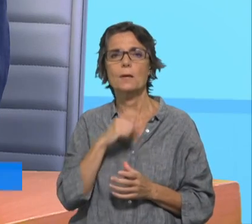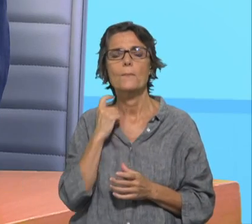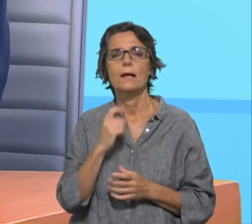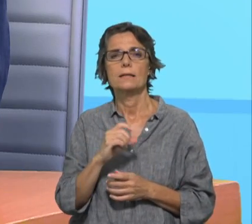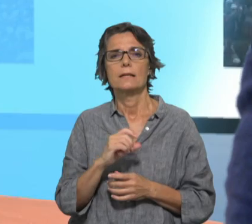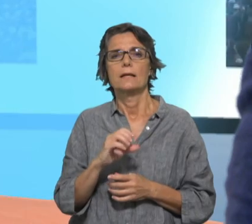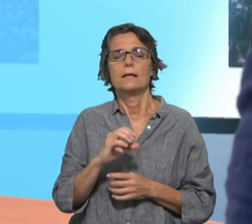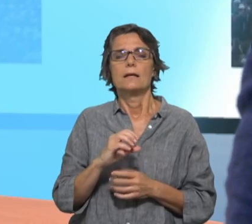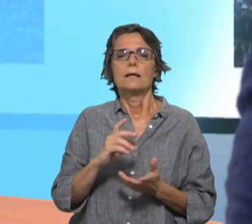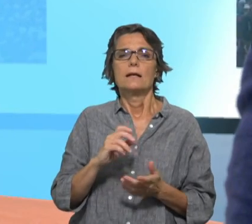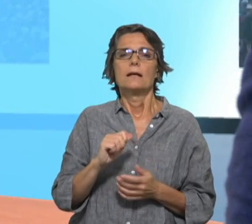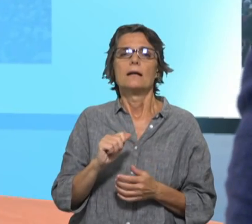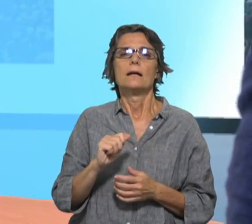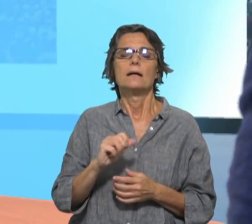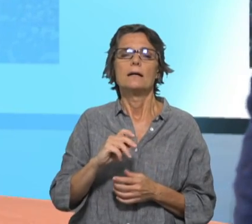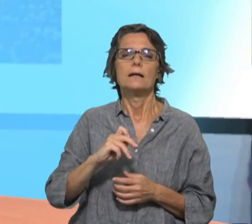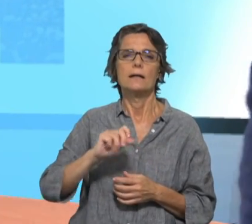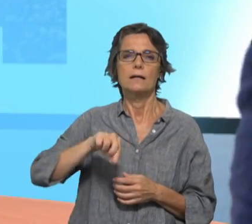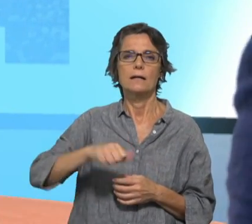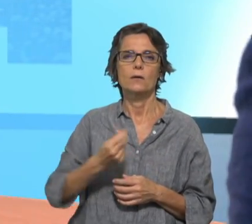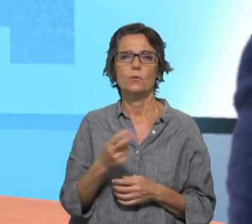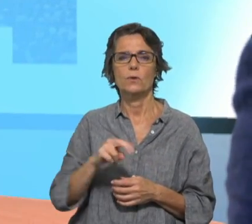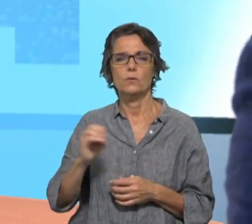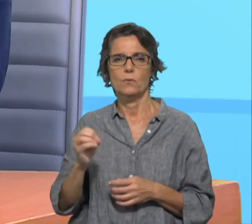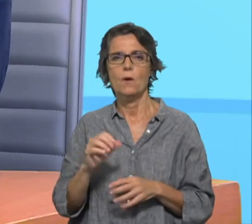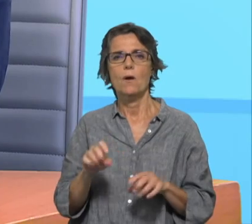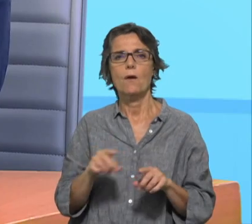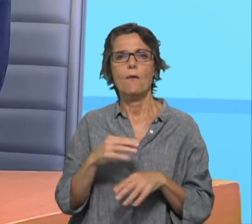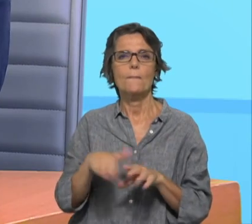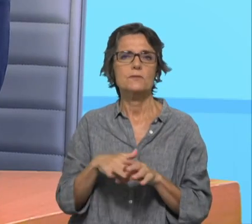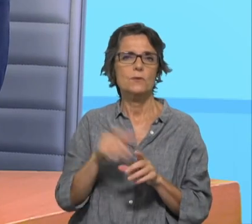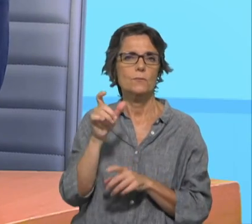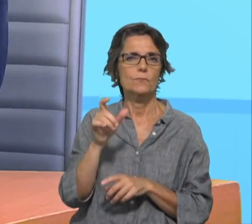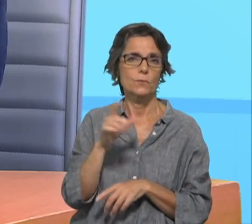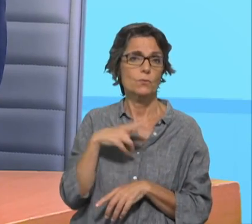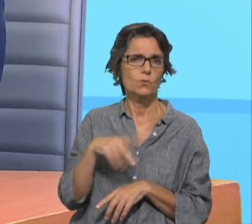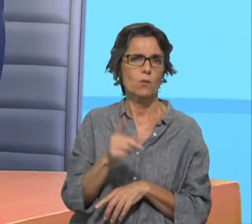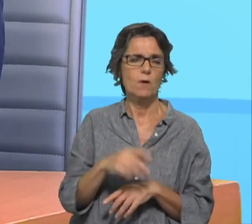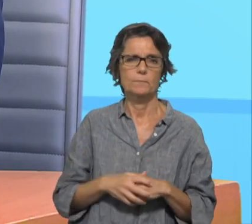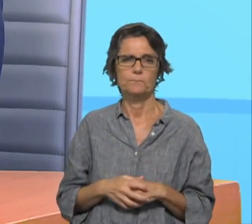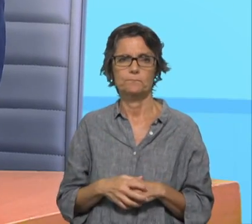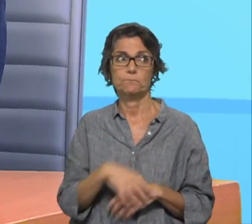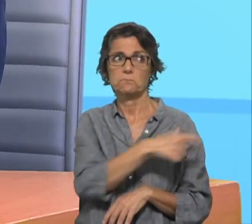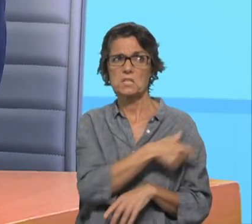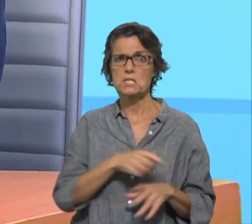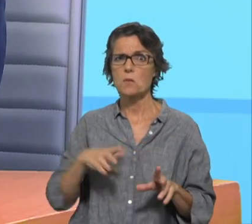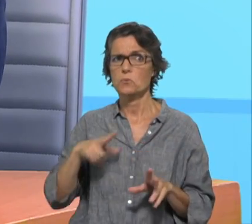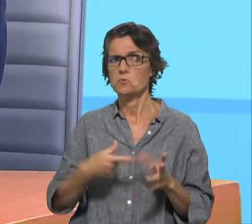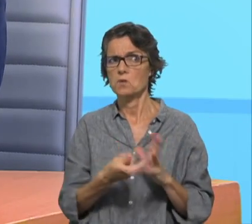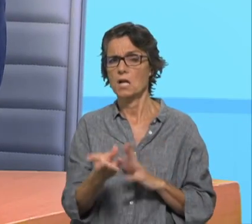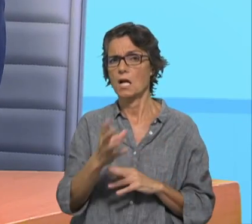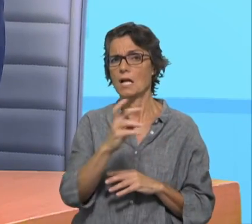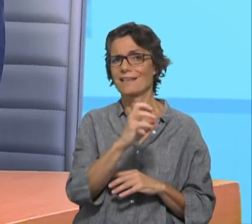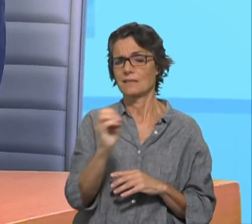a participação de Portugal, da delegação de Portugal? Eu penso que será um grupo de 30 e pouco pessoas. Vamos presididos pelo Sr. Dom